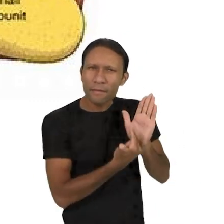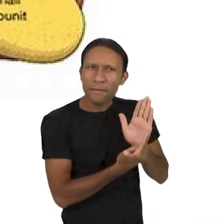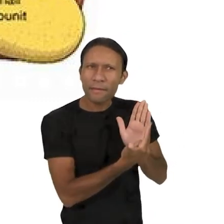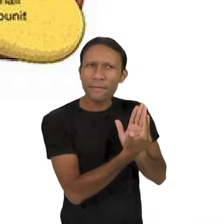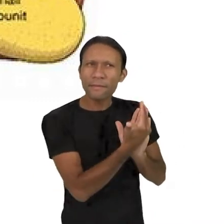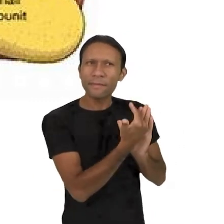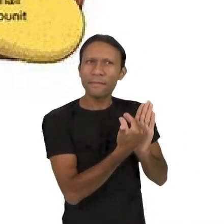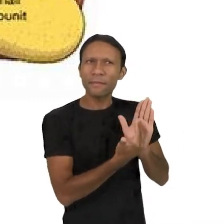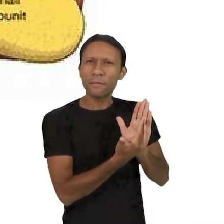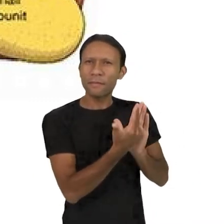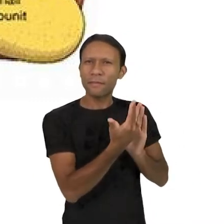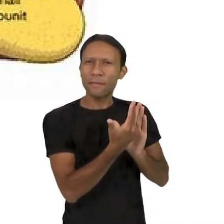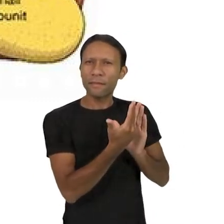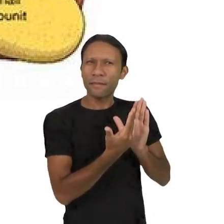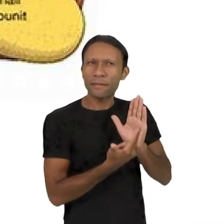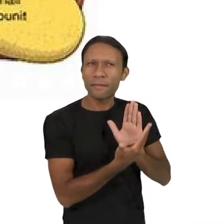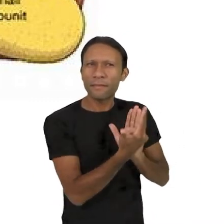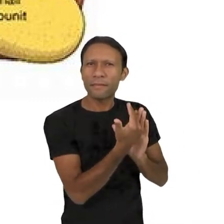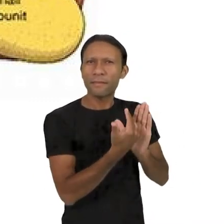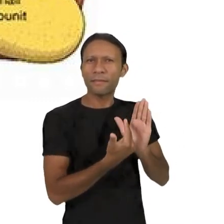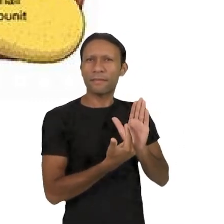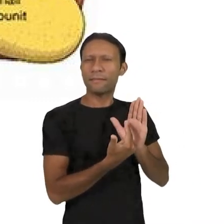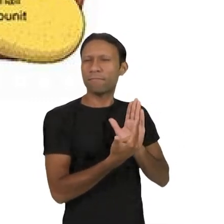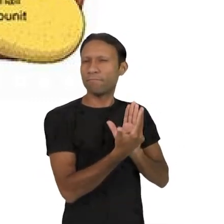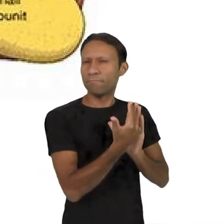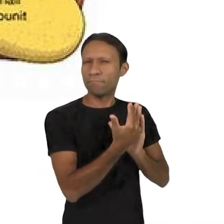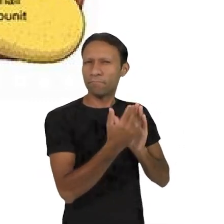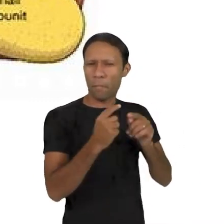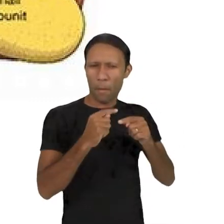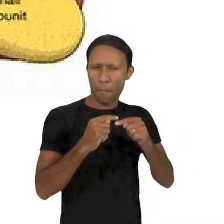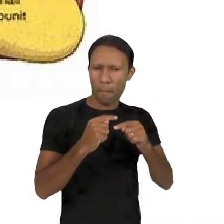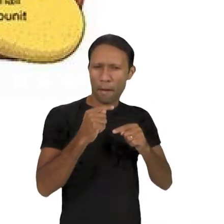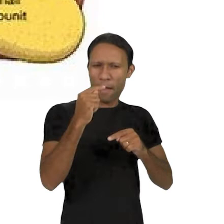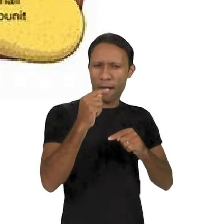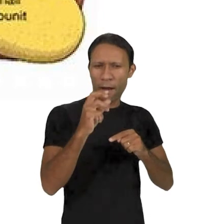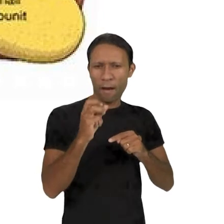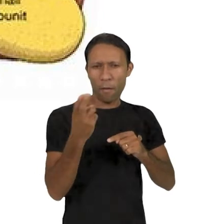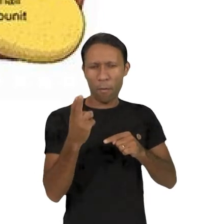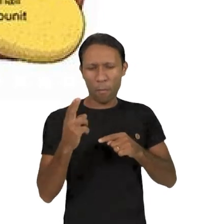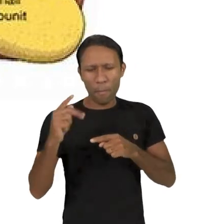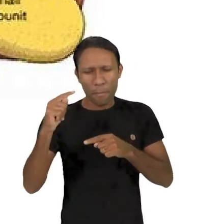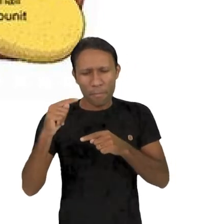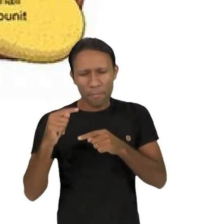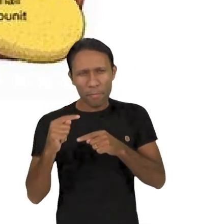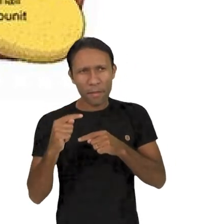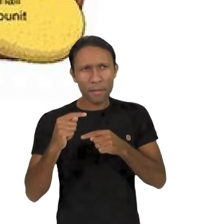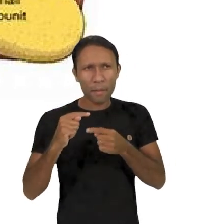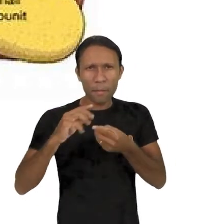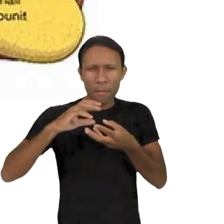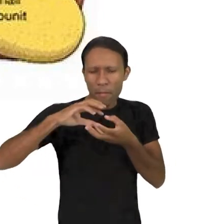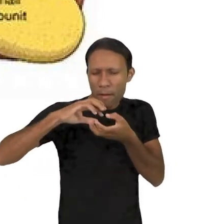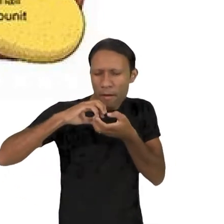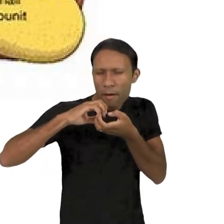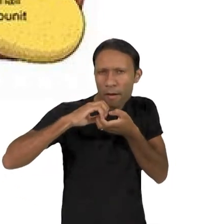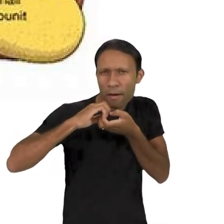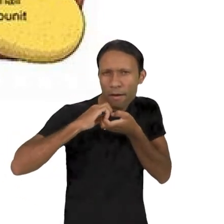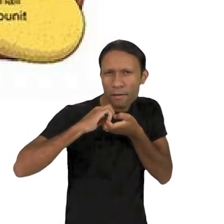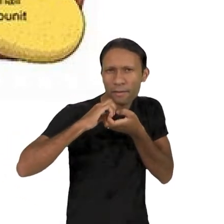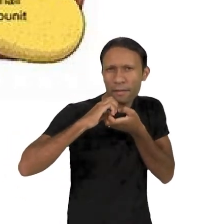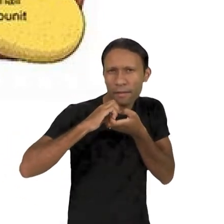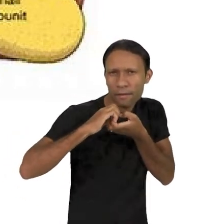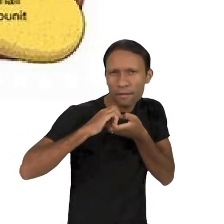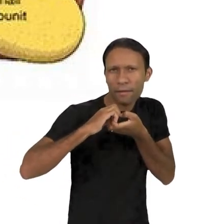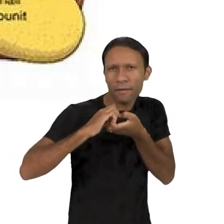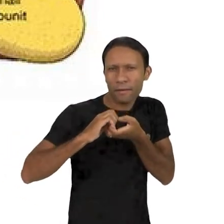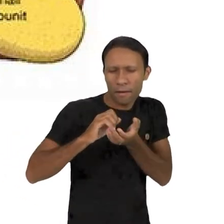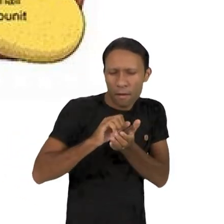uma subunidade muito maior, uma subunidade menor, elas se complementam ali e nos